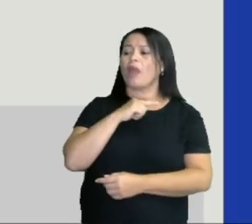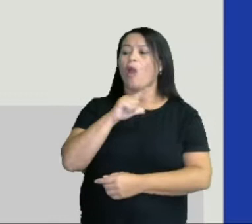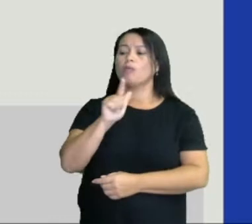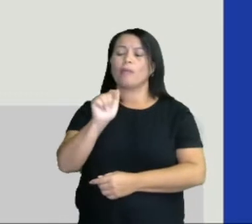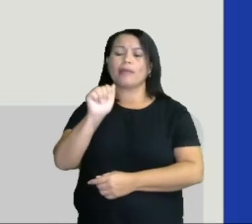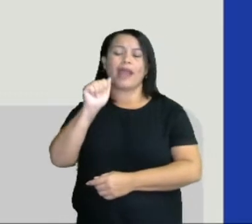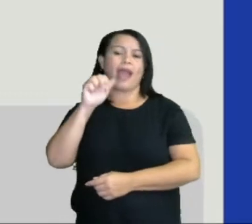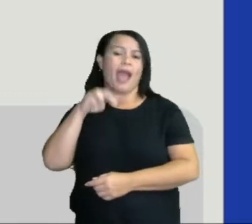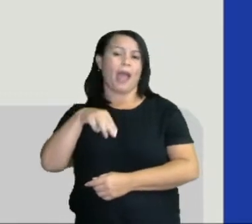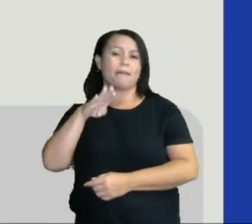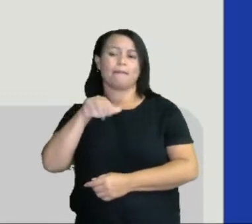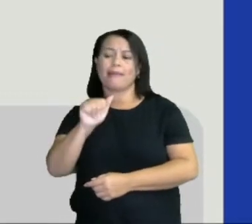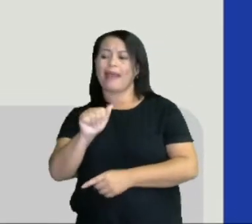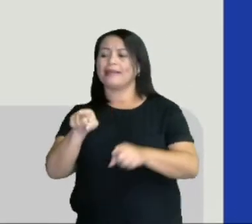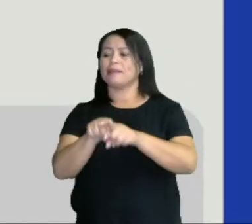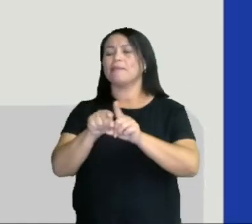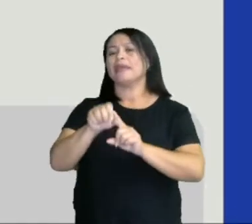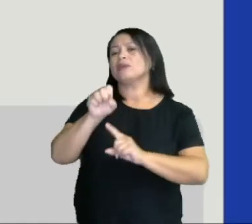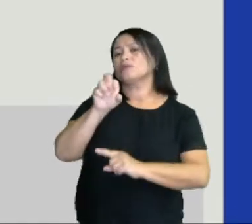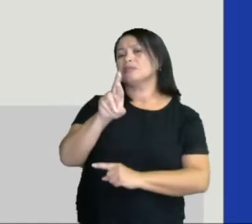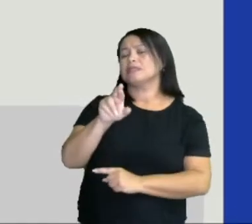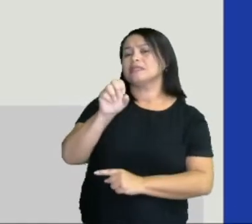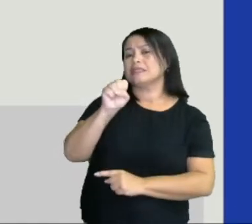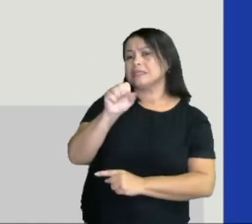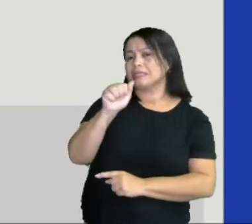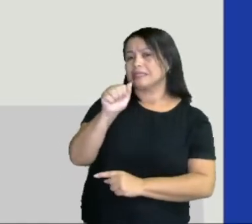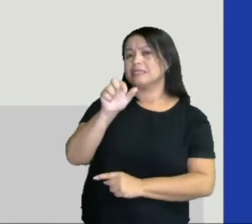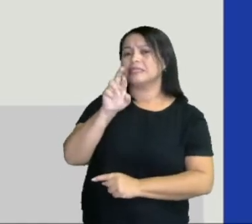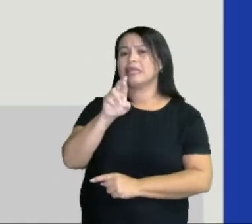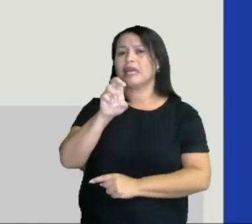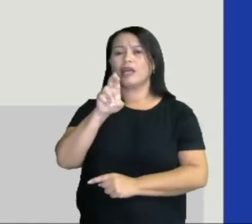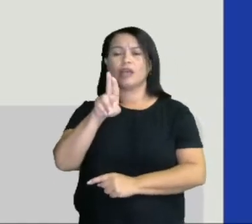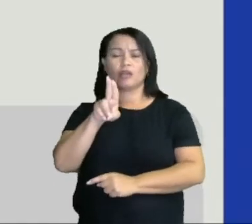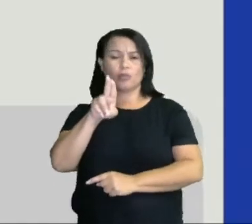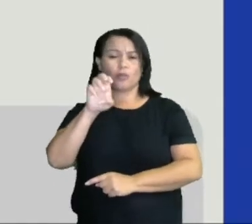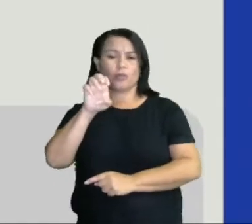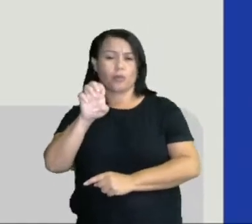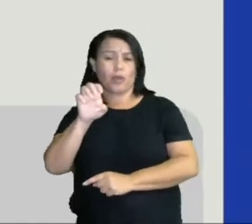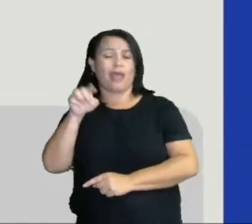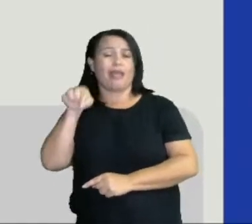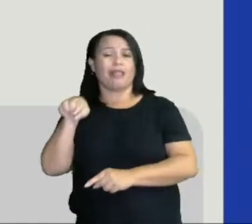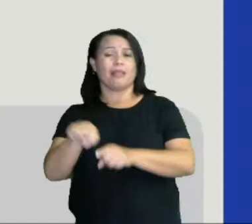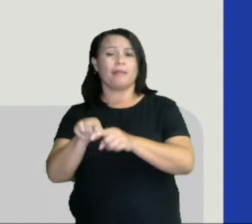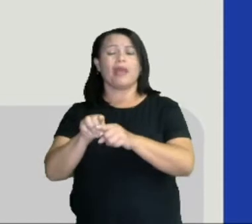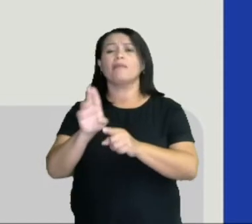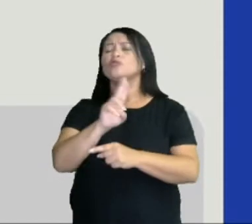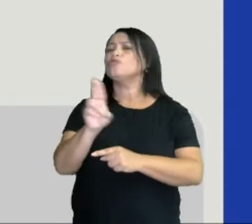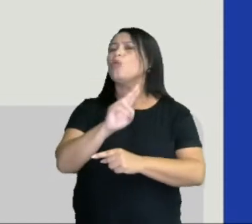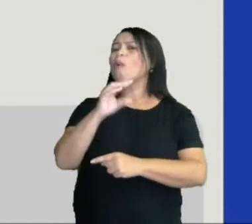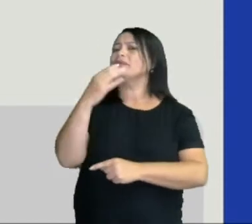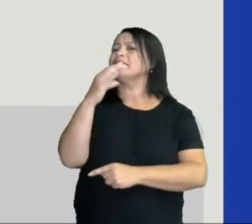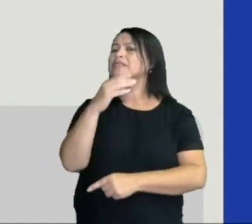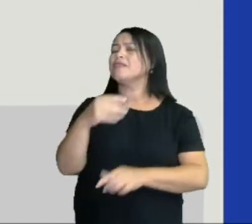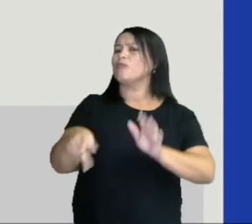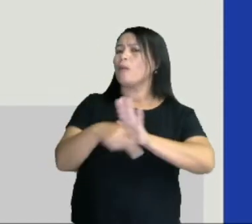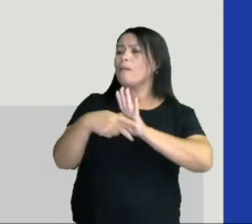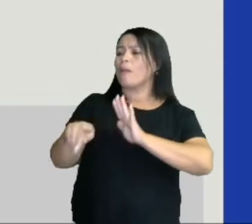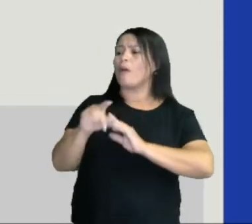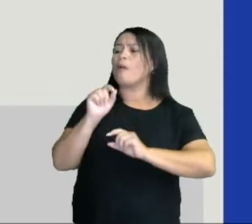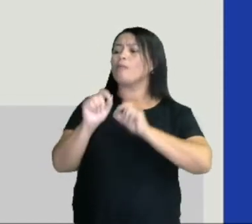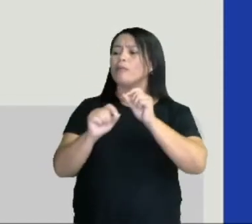você digitar nas pesquisas e os termos científicos para estudo, o nome científico dele é